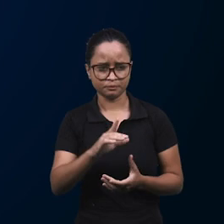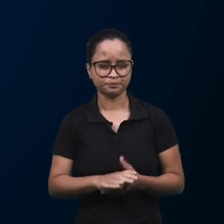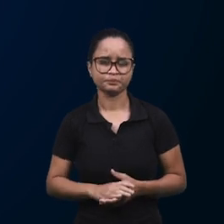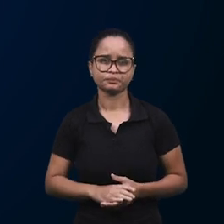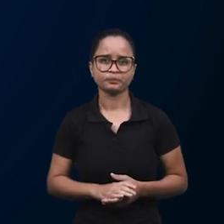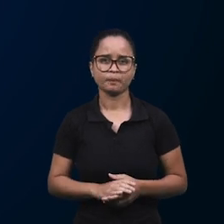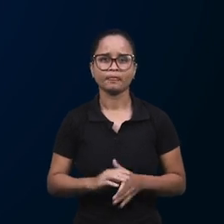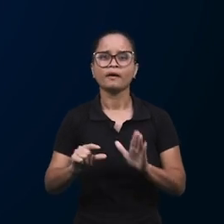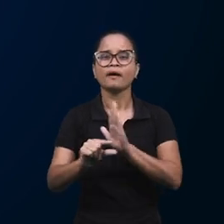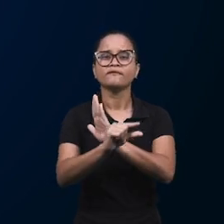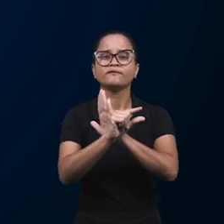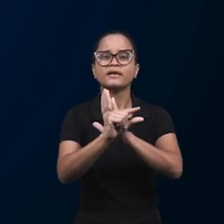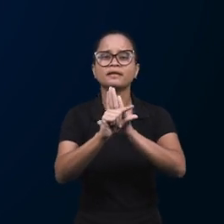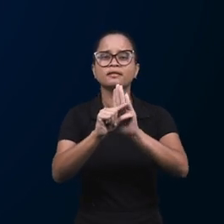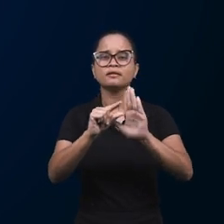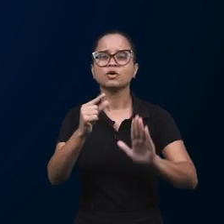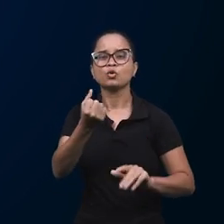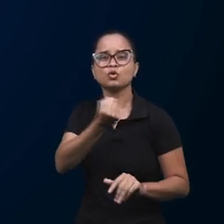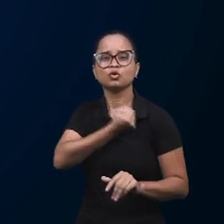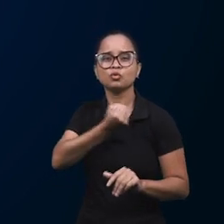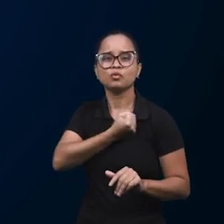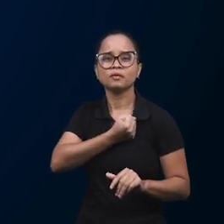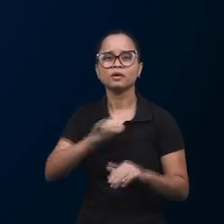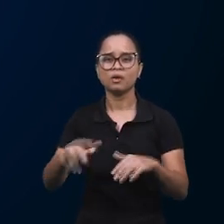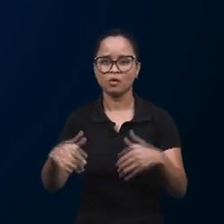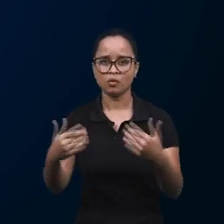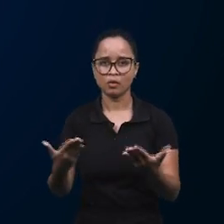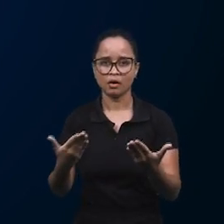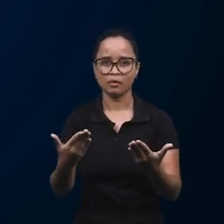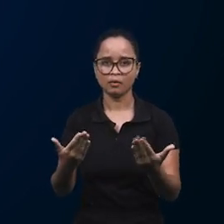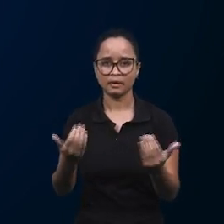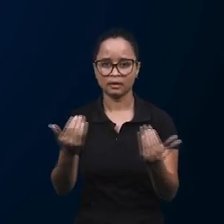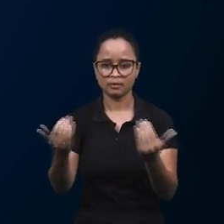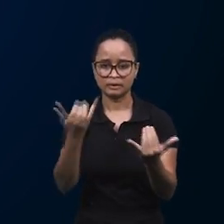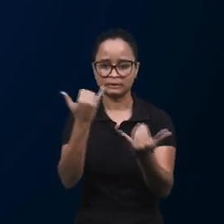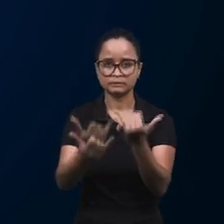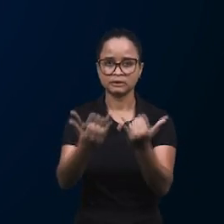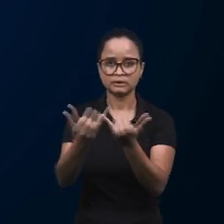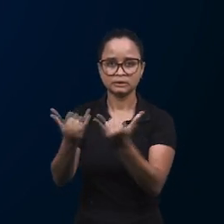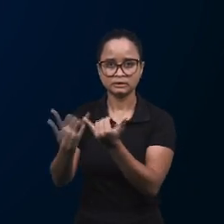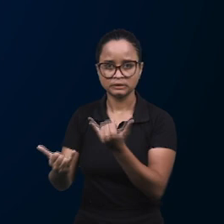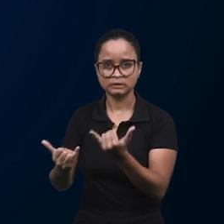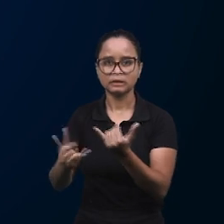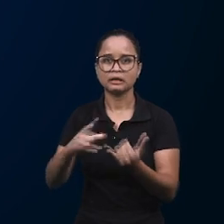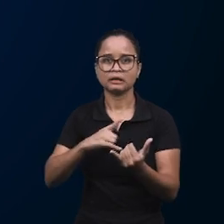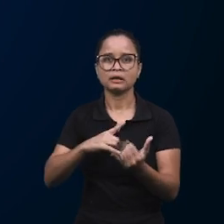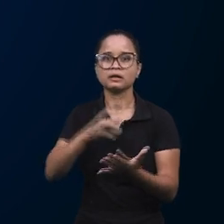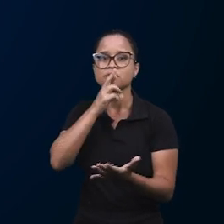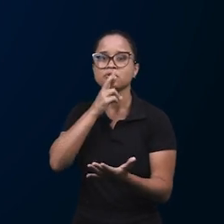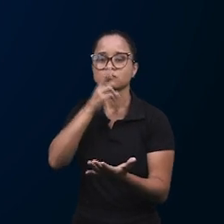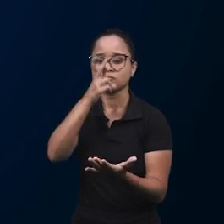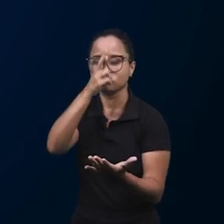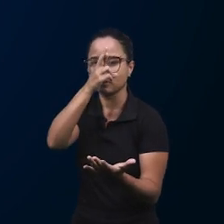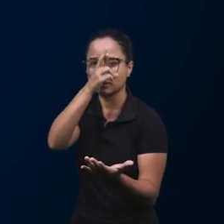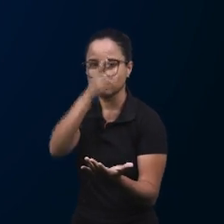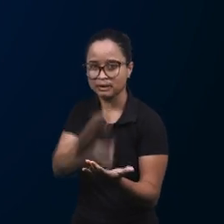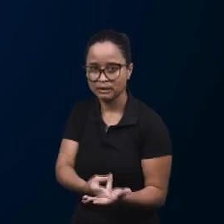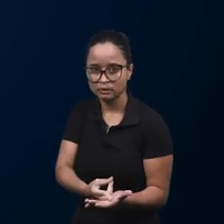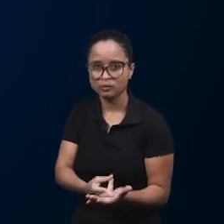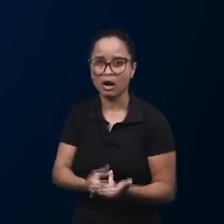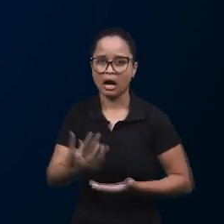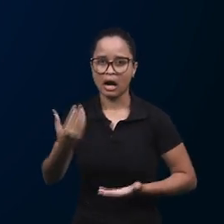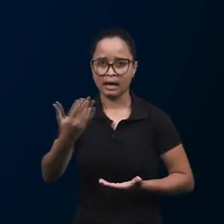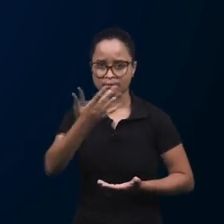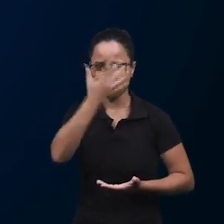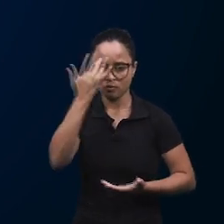os números dos versículos que de modo semelhante se referem a juízos que estão determinados